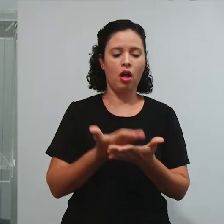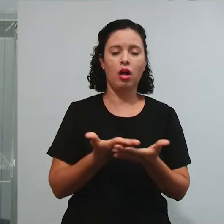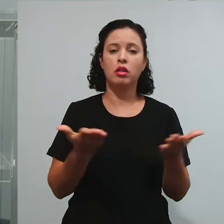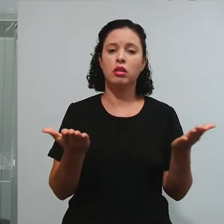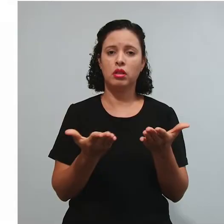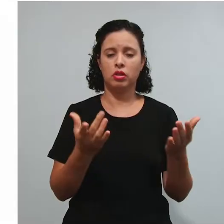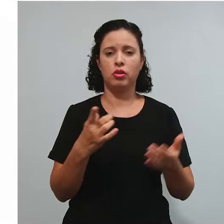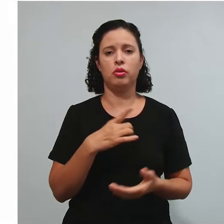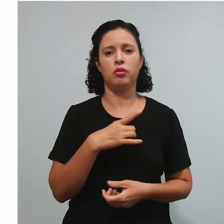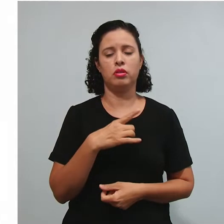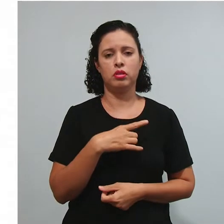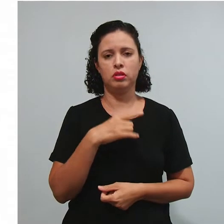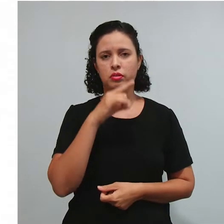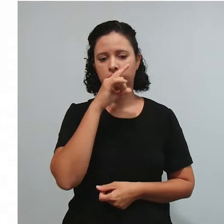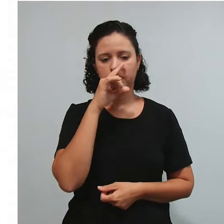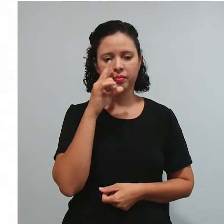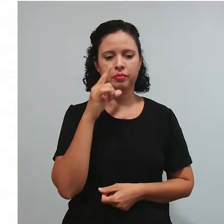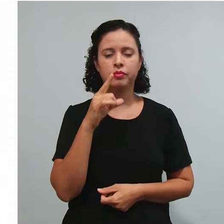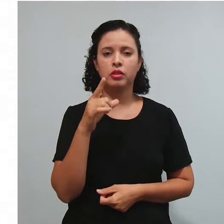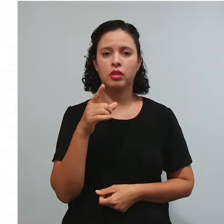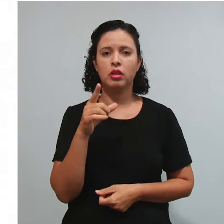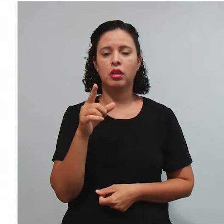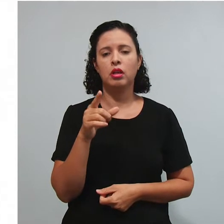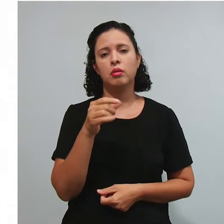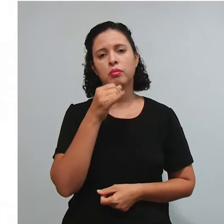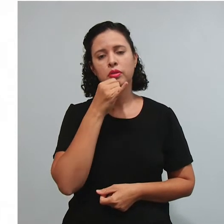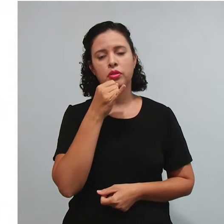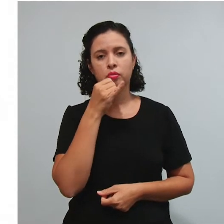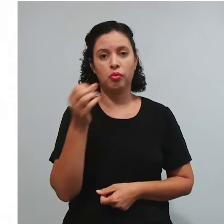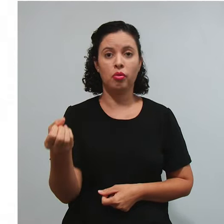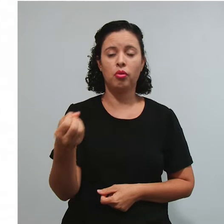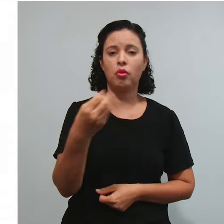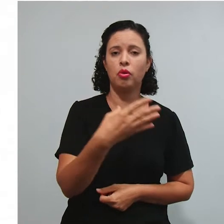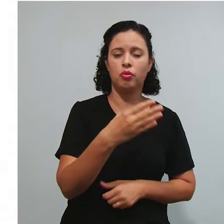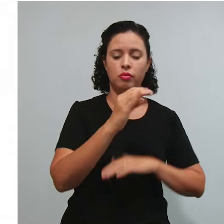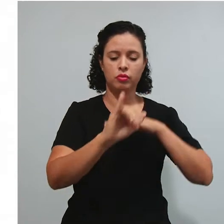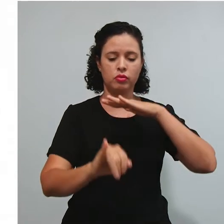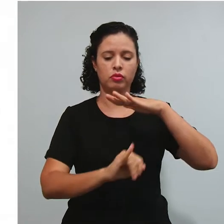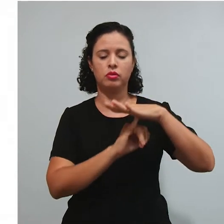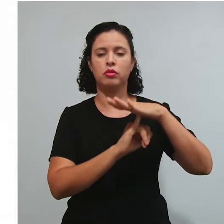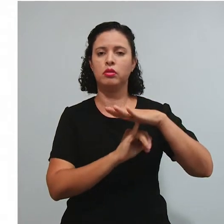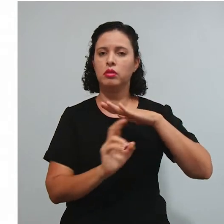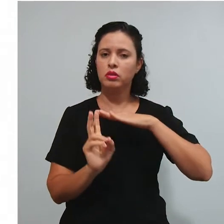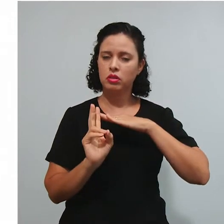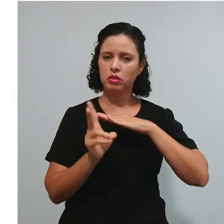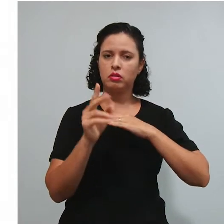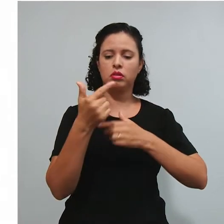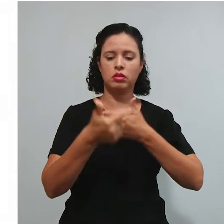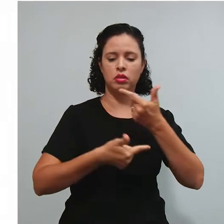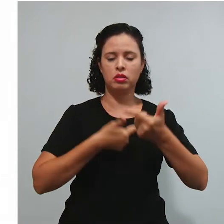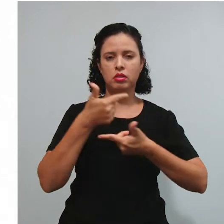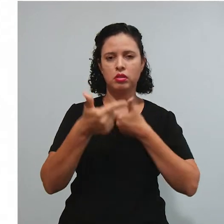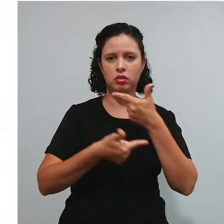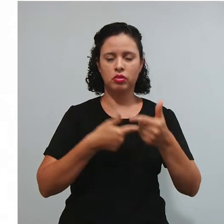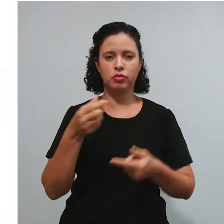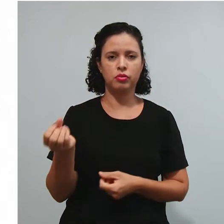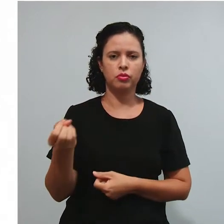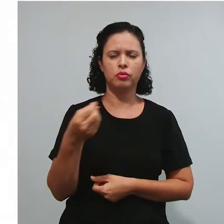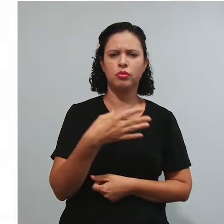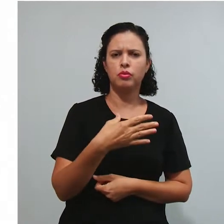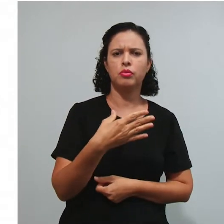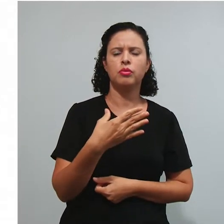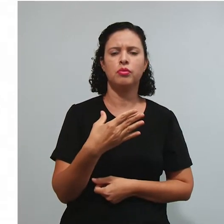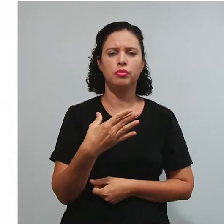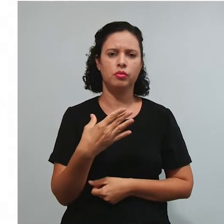O que mais? Inovativa, ou seja, organizações que estão sempre trabalhando com